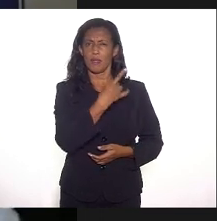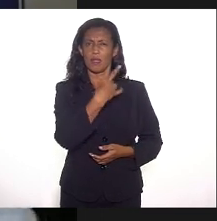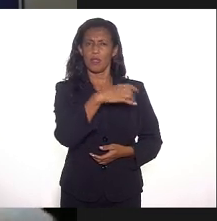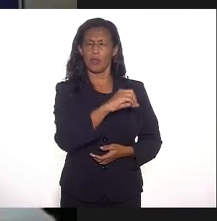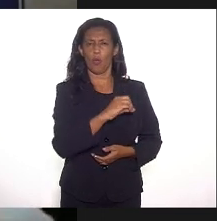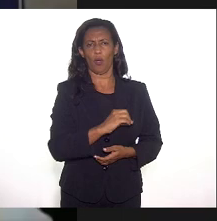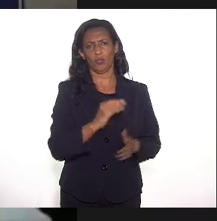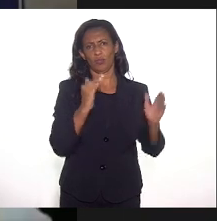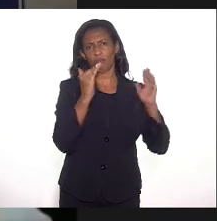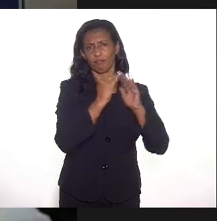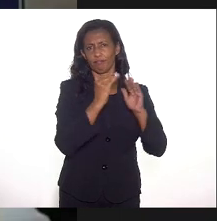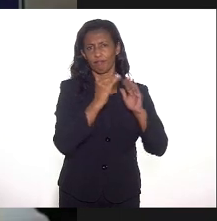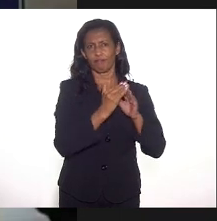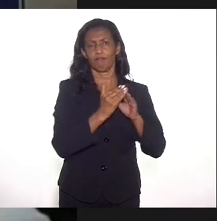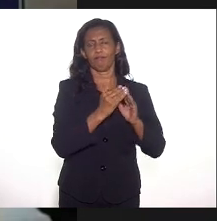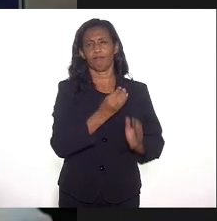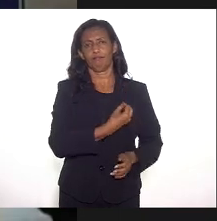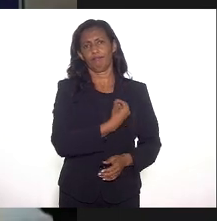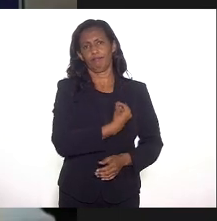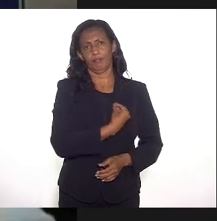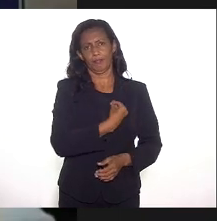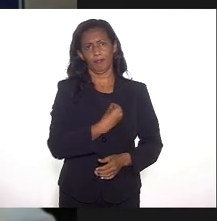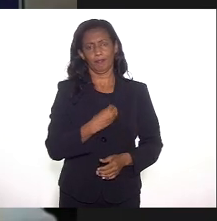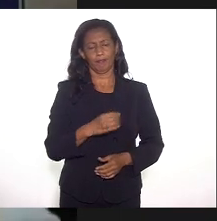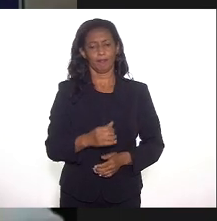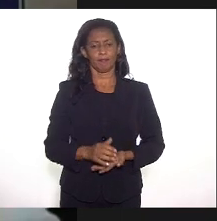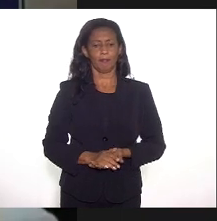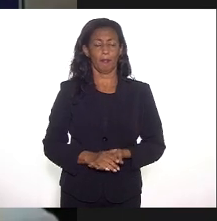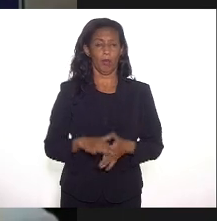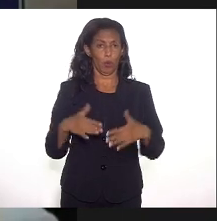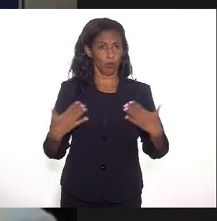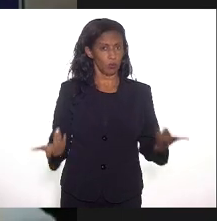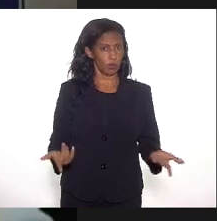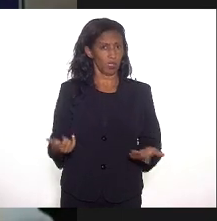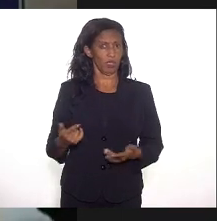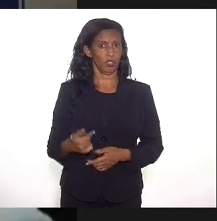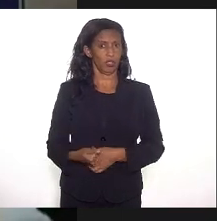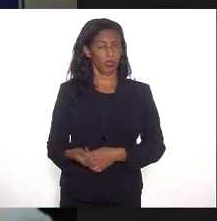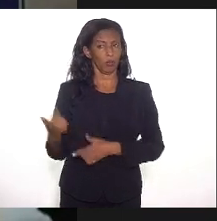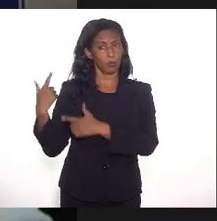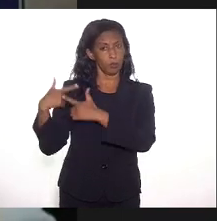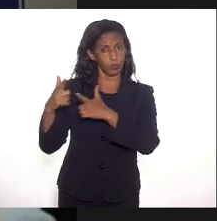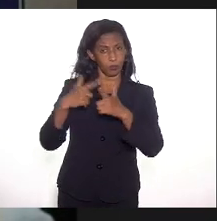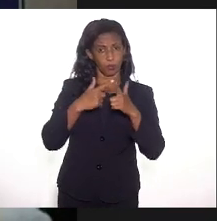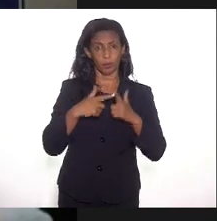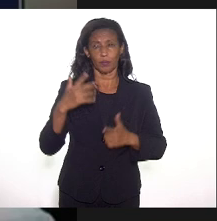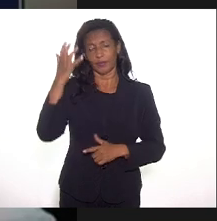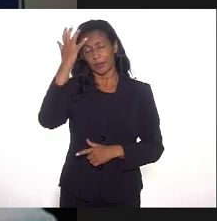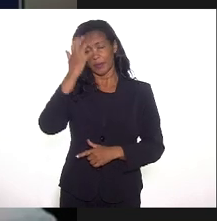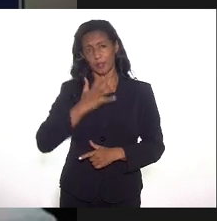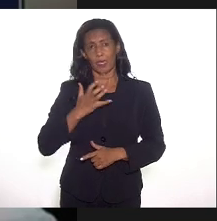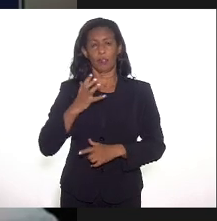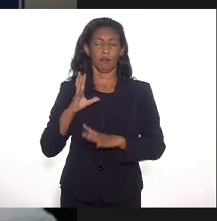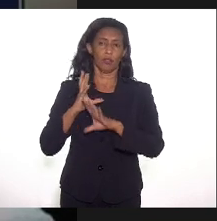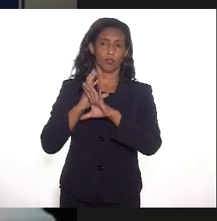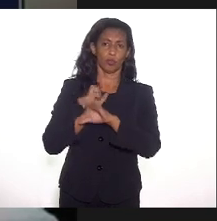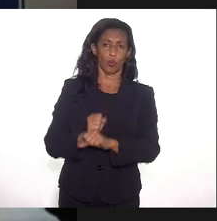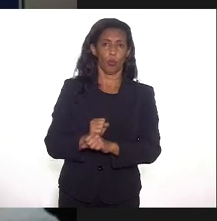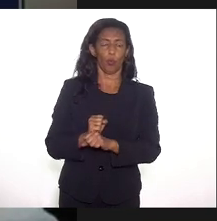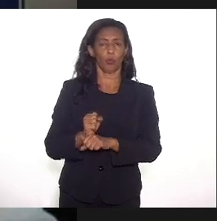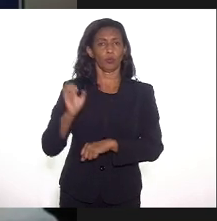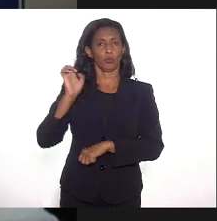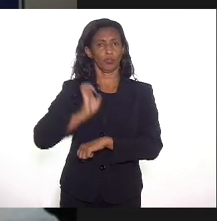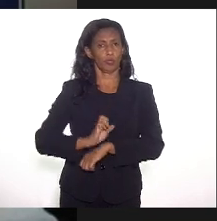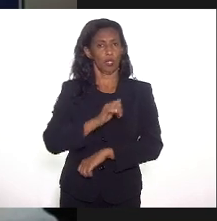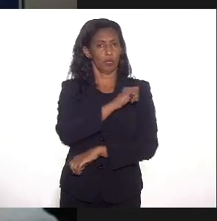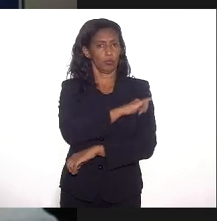na habitação do Estado do Rio de Janeiro. Ou seja, uma situação de caos total nas contas do governo, fundos que